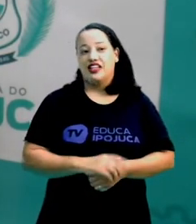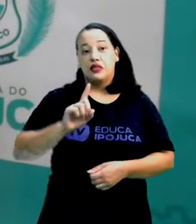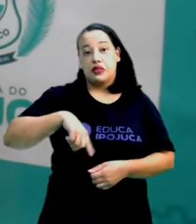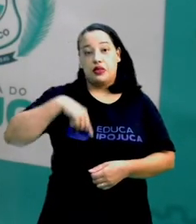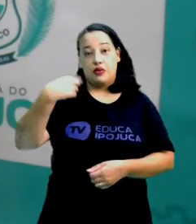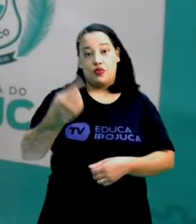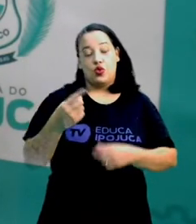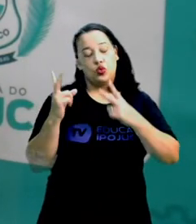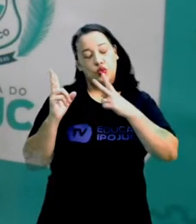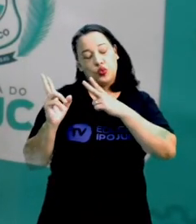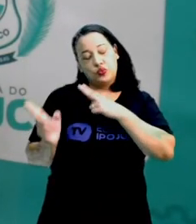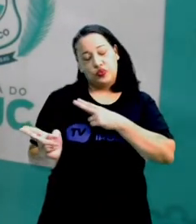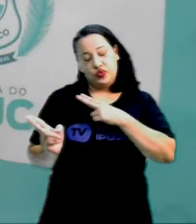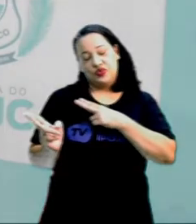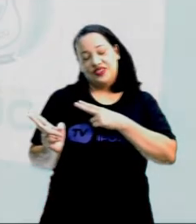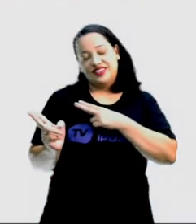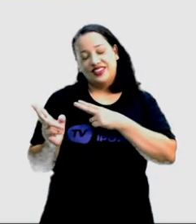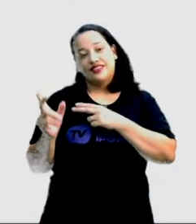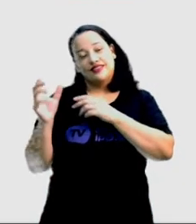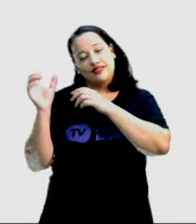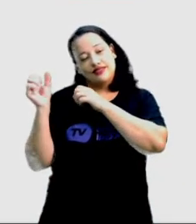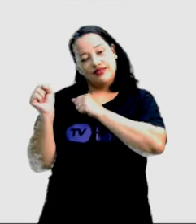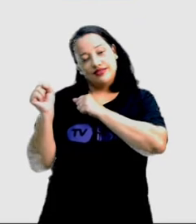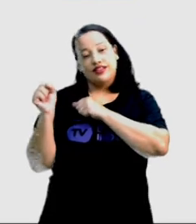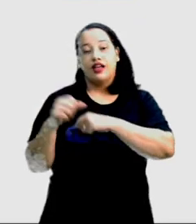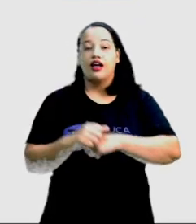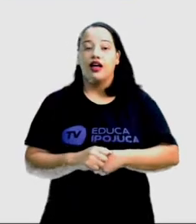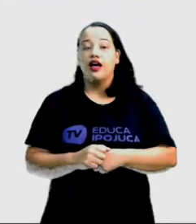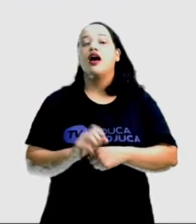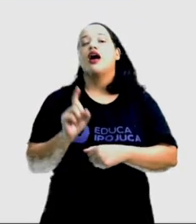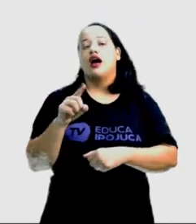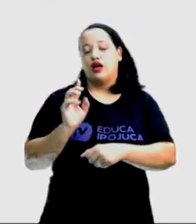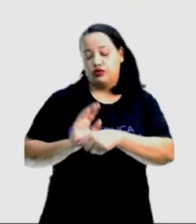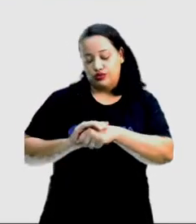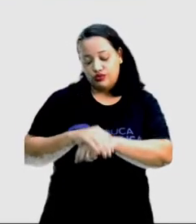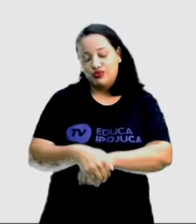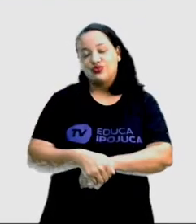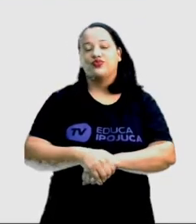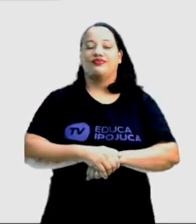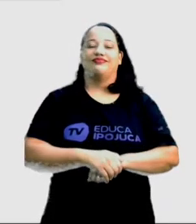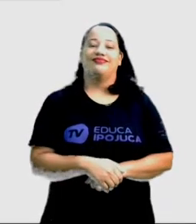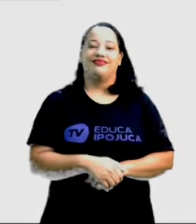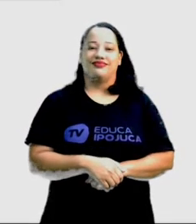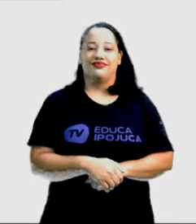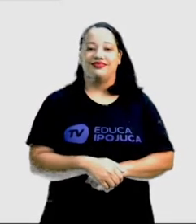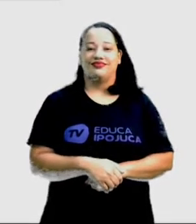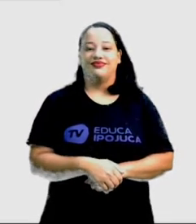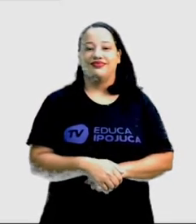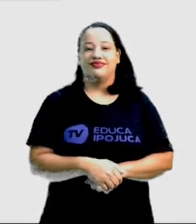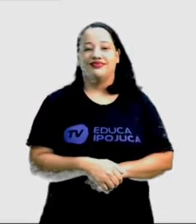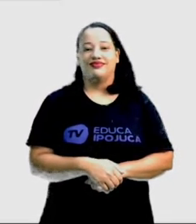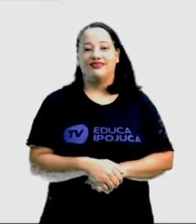dormir, nós dormimos no período da noite.